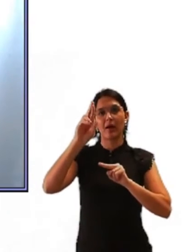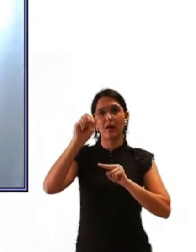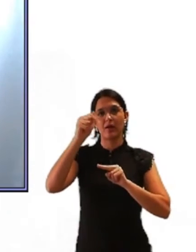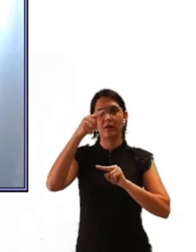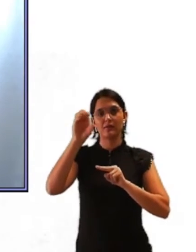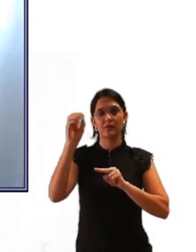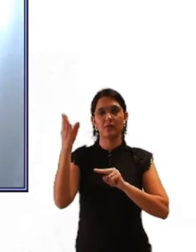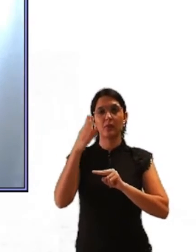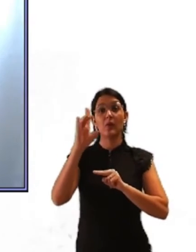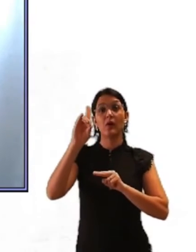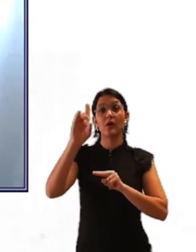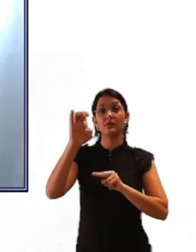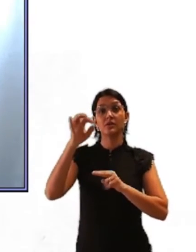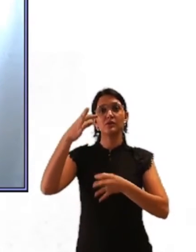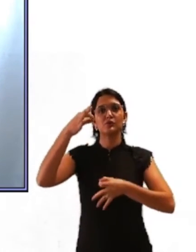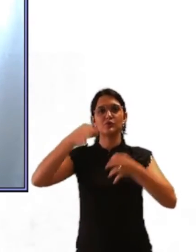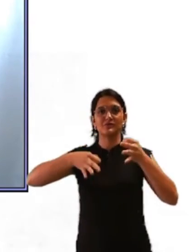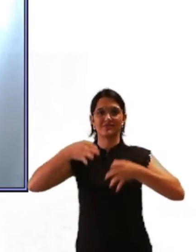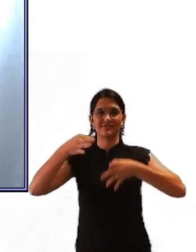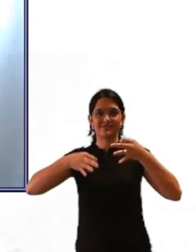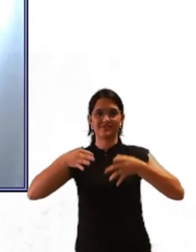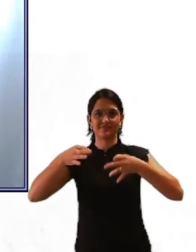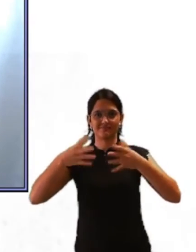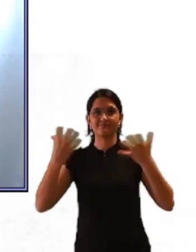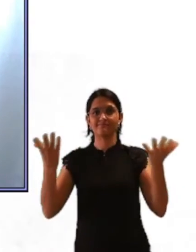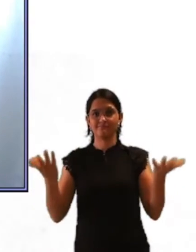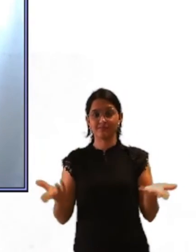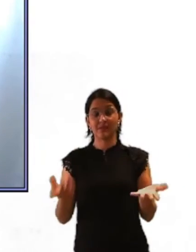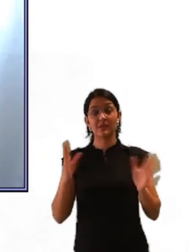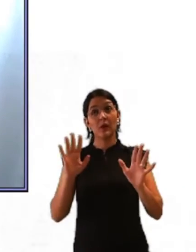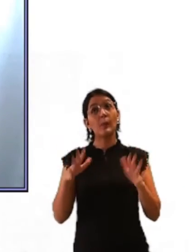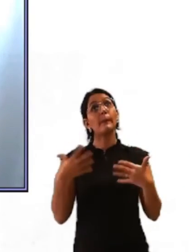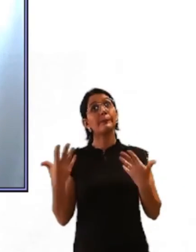O que que é a ideia aqui? A ideia é a seguinte: